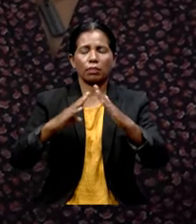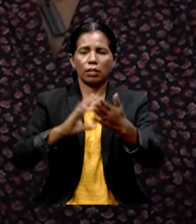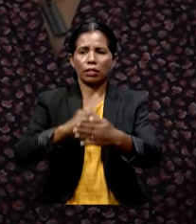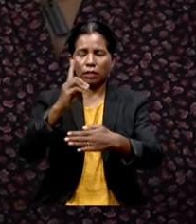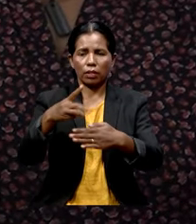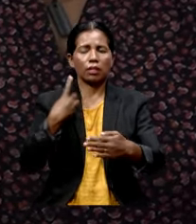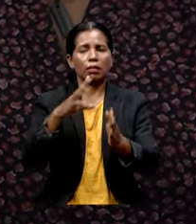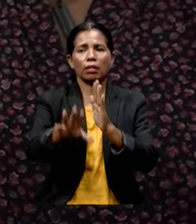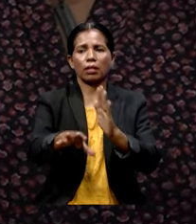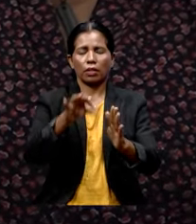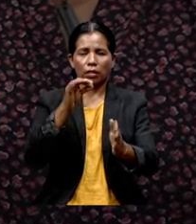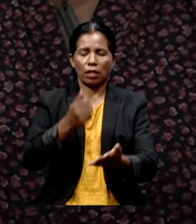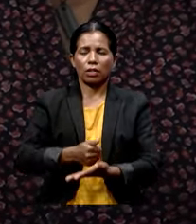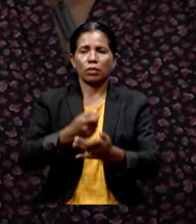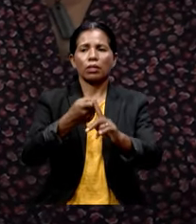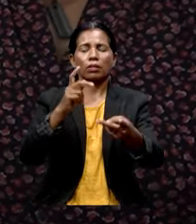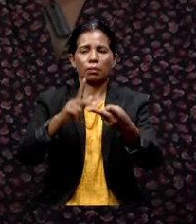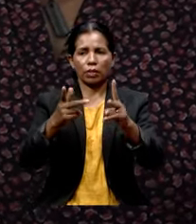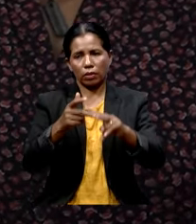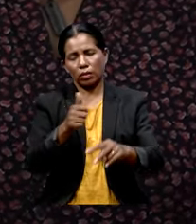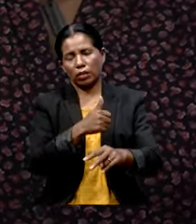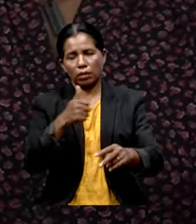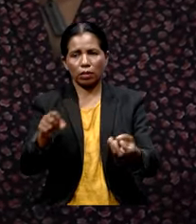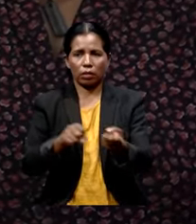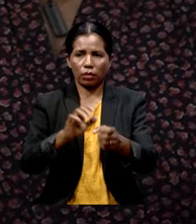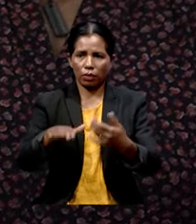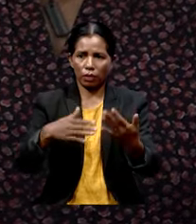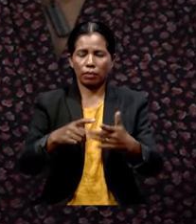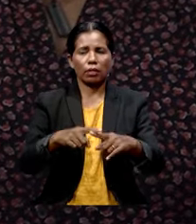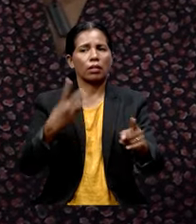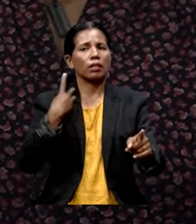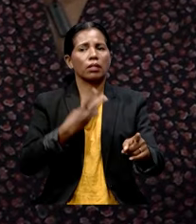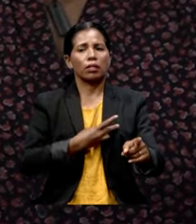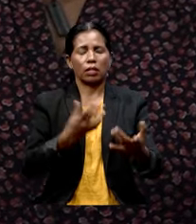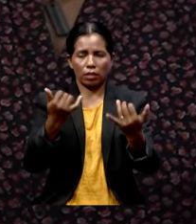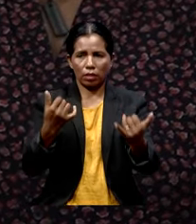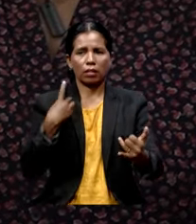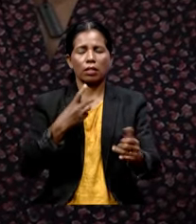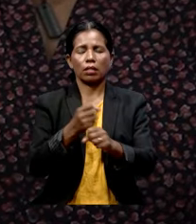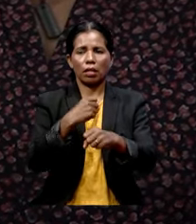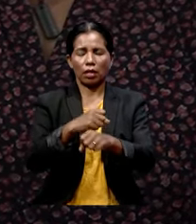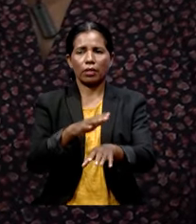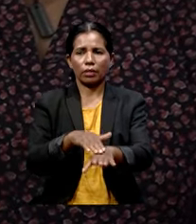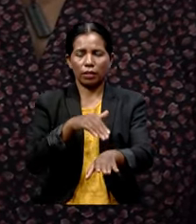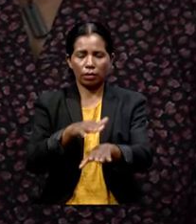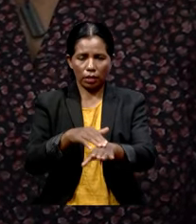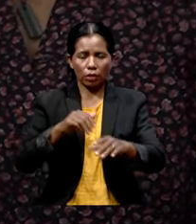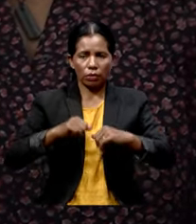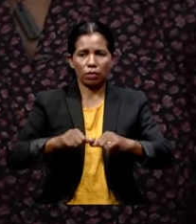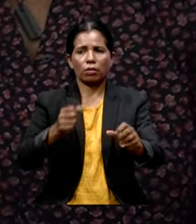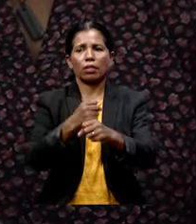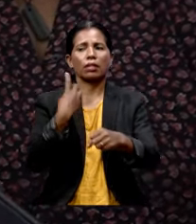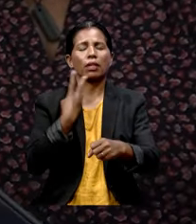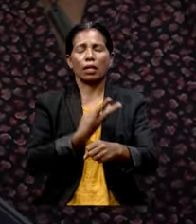estamos retan apoio os parceiros Sira, os doadores Sira Roto, mas ita na realidade, mas que ita halo, neneik, mas ita continua halo. E também